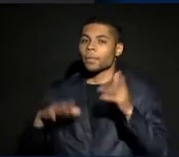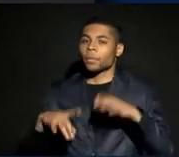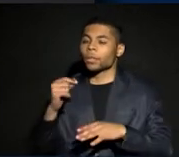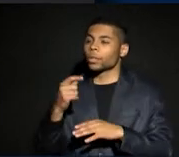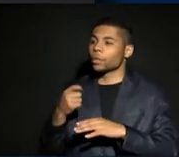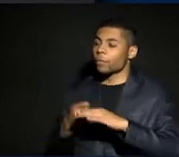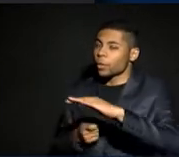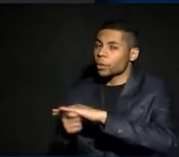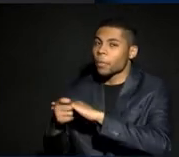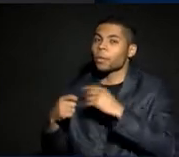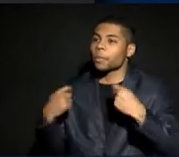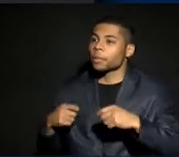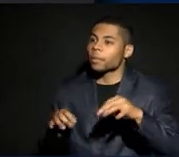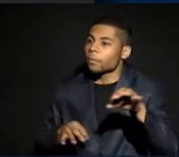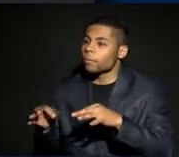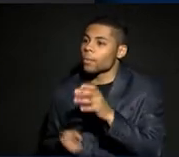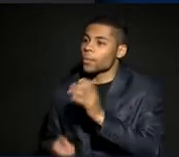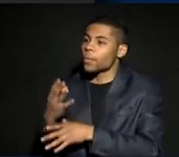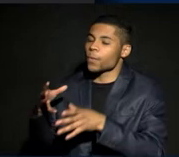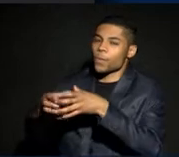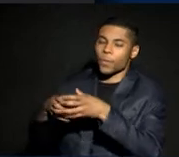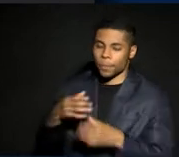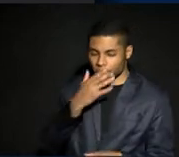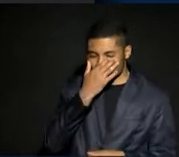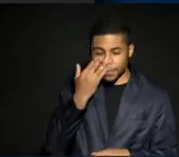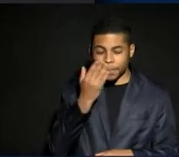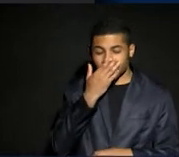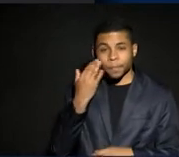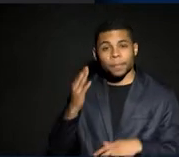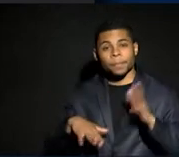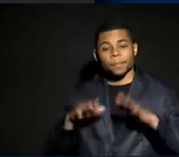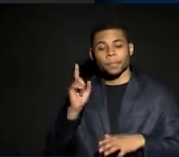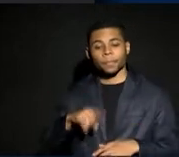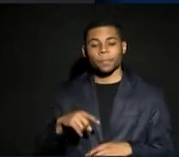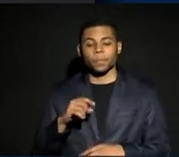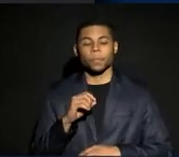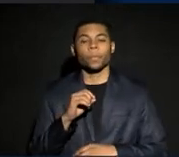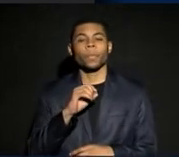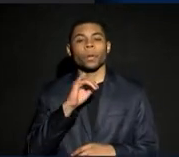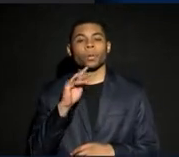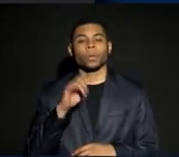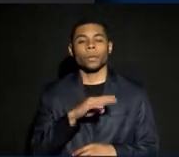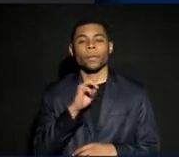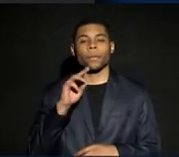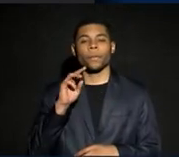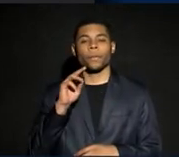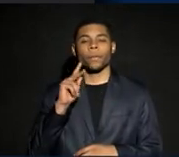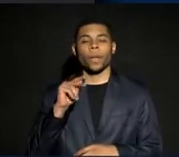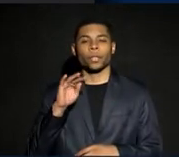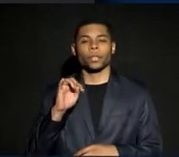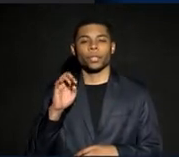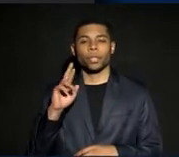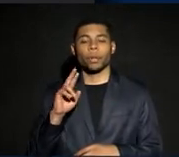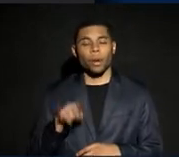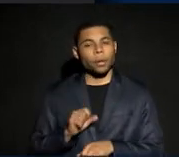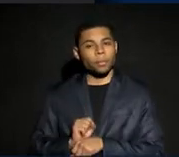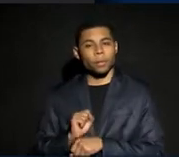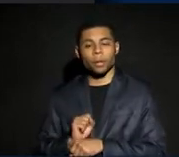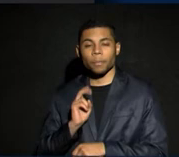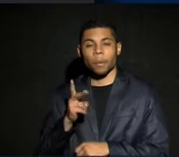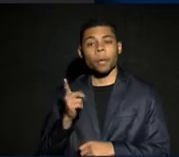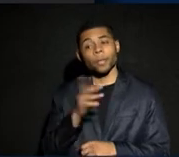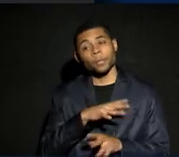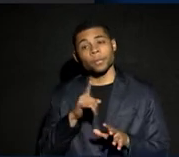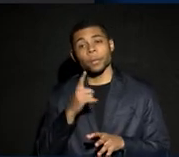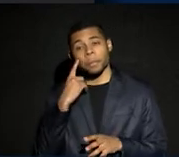em infraestrutura. Às vezes é uma joint venture que é esperada. Às vezes é uma compra governamental